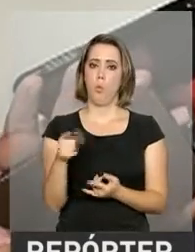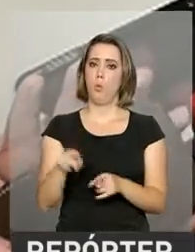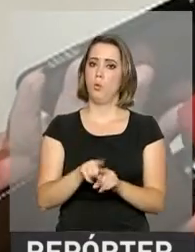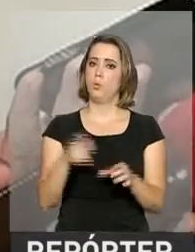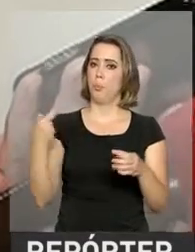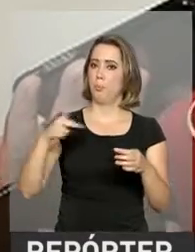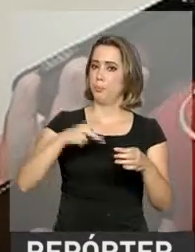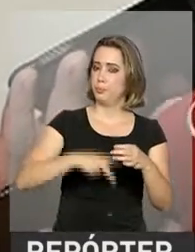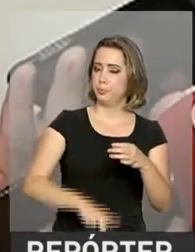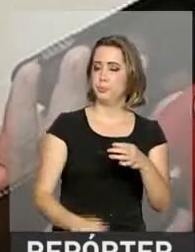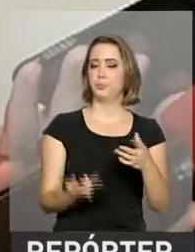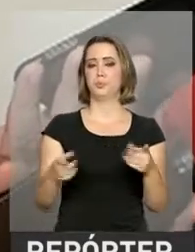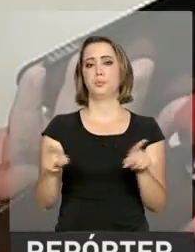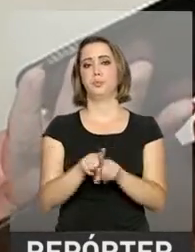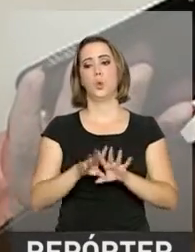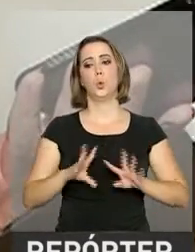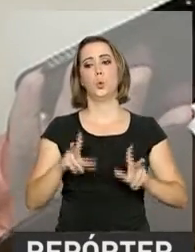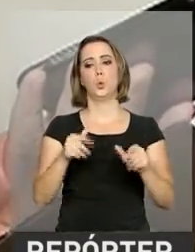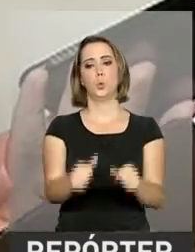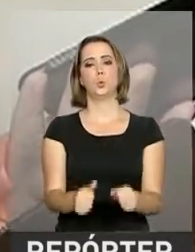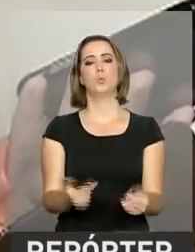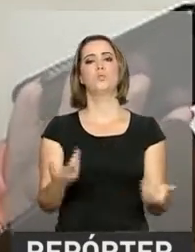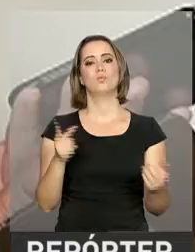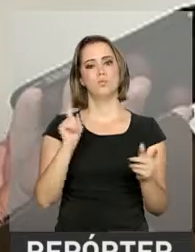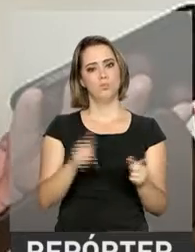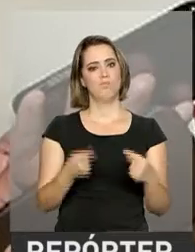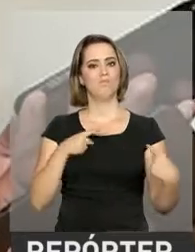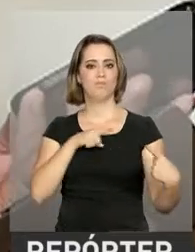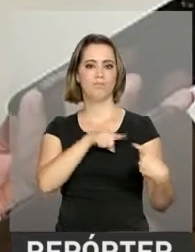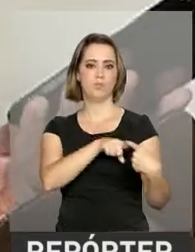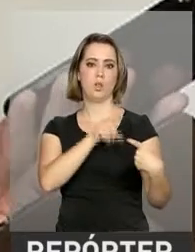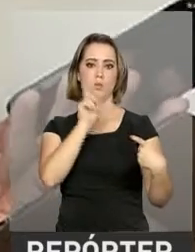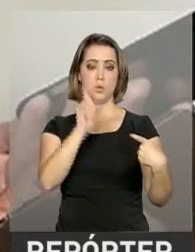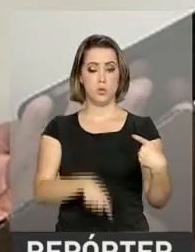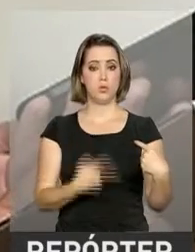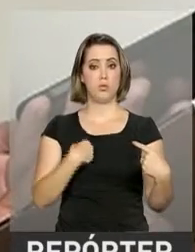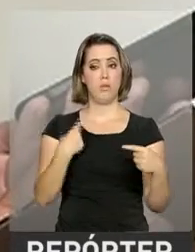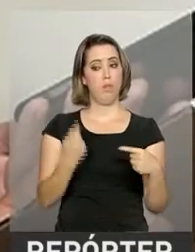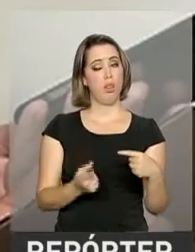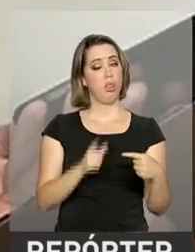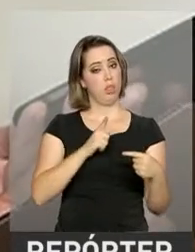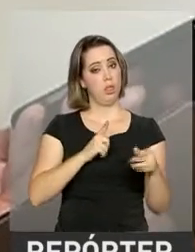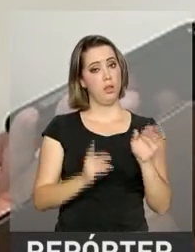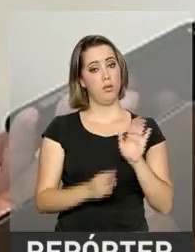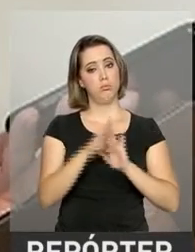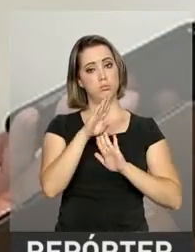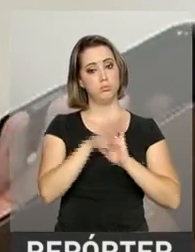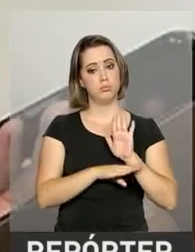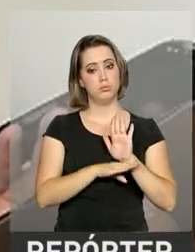exploração do petróleo. Em resumo, tudo isso visa a ter um plano que é o